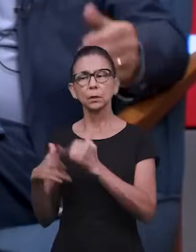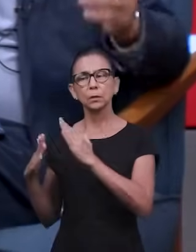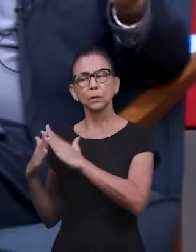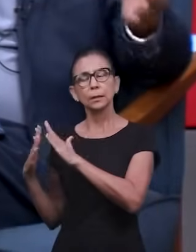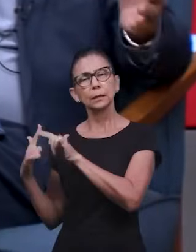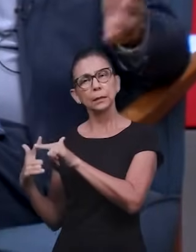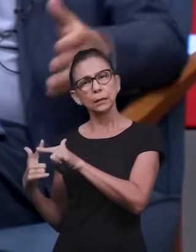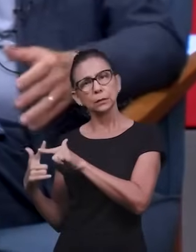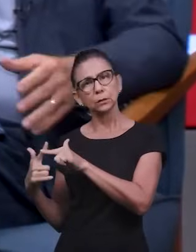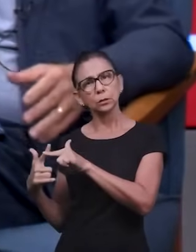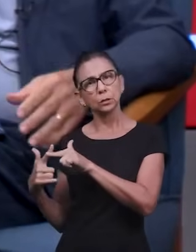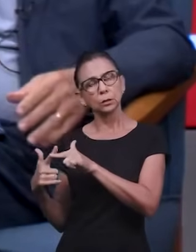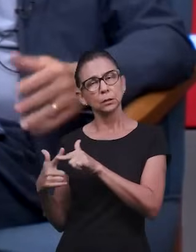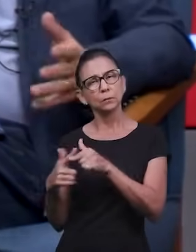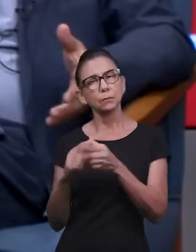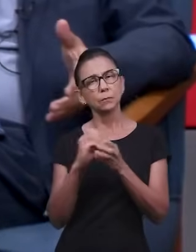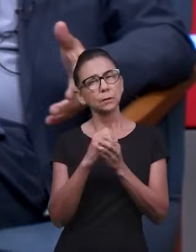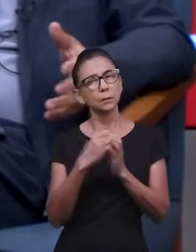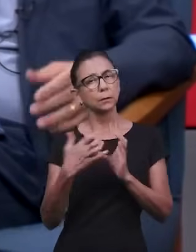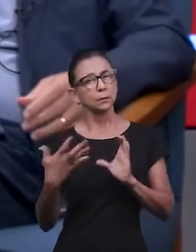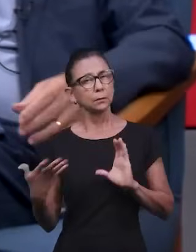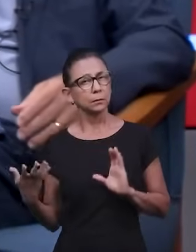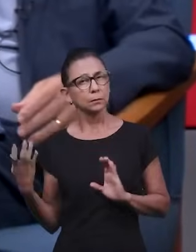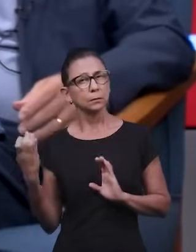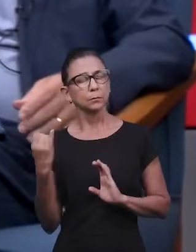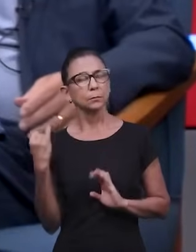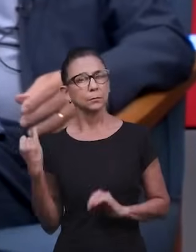vários aspectos importantes